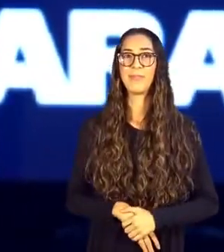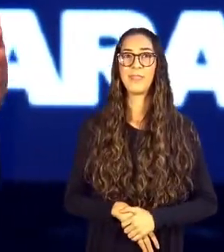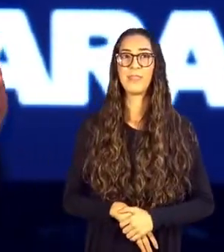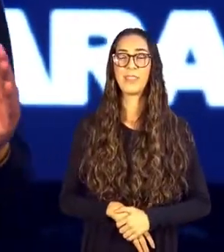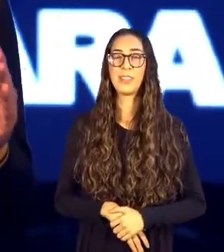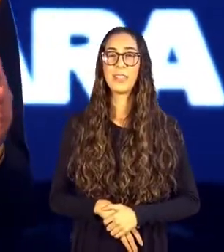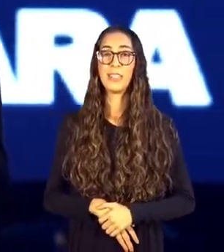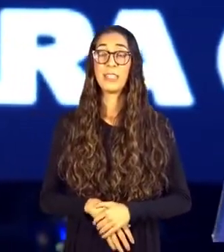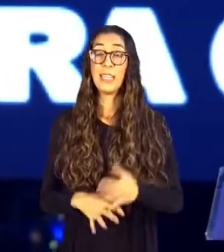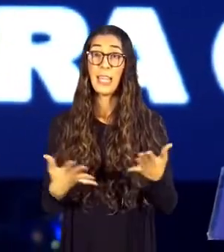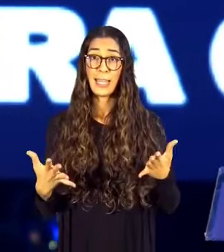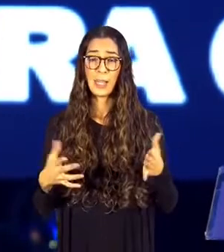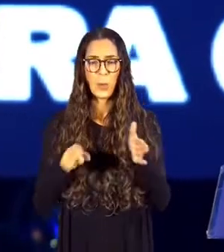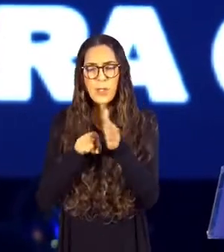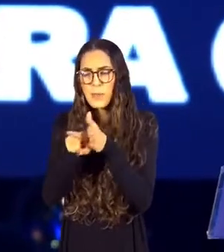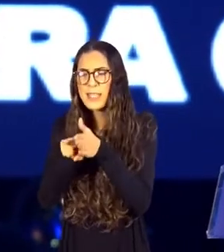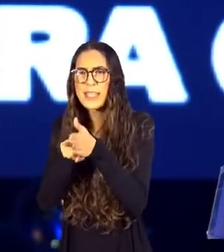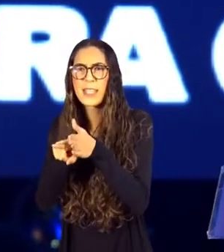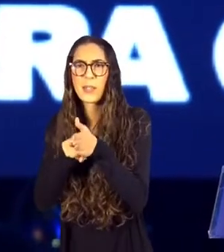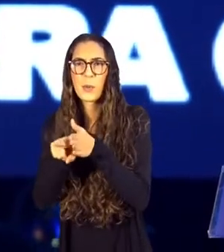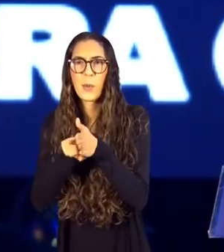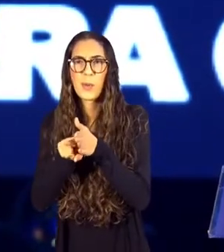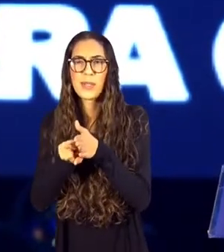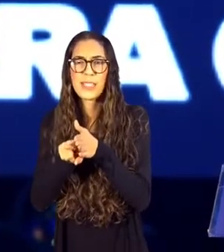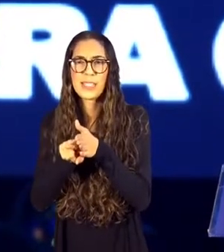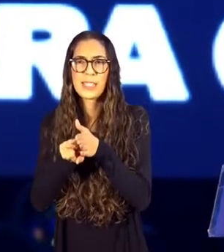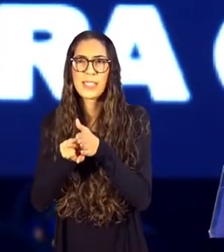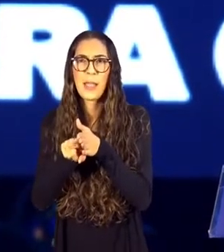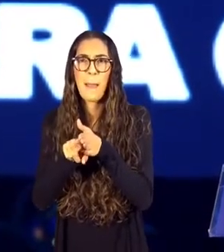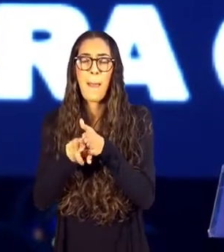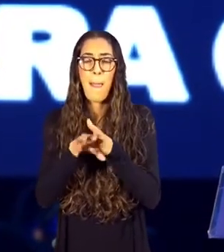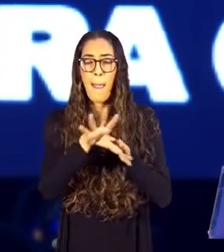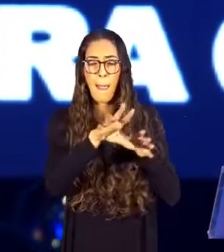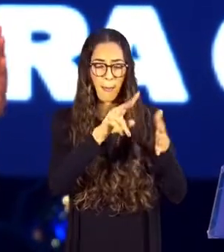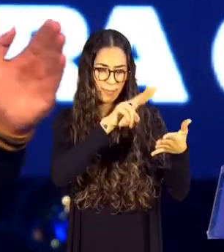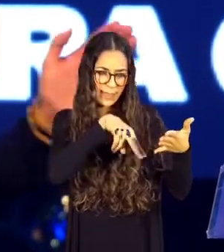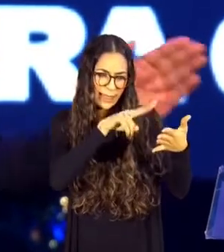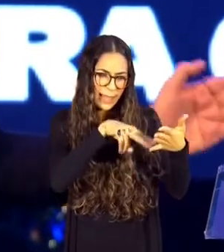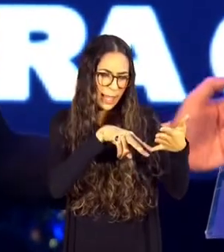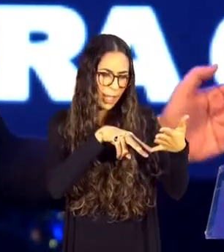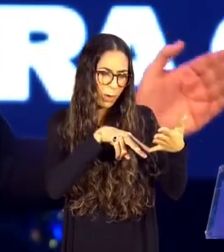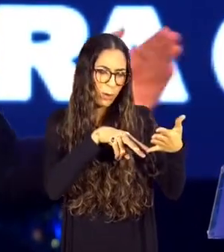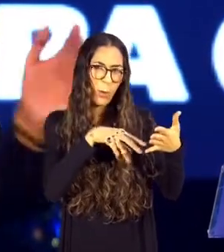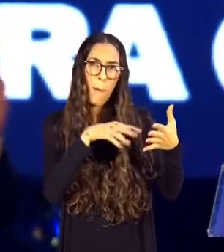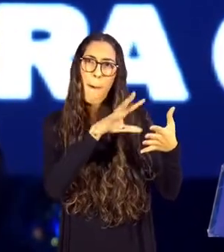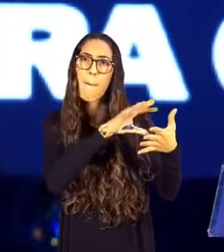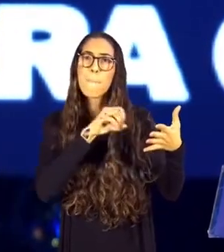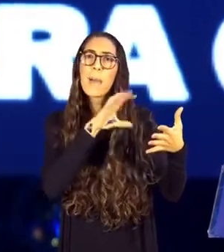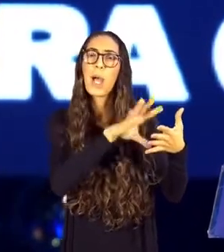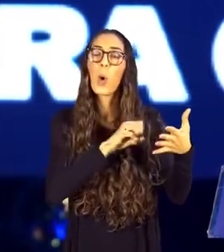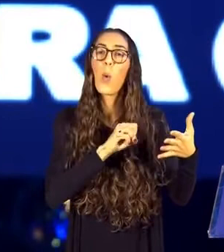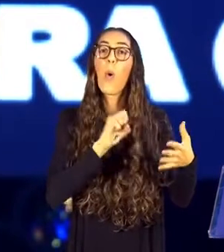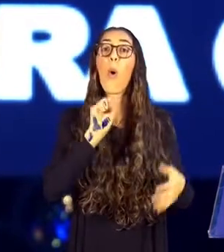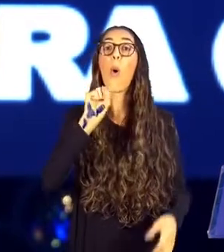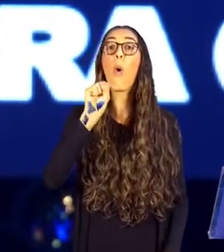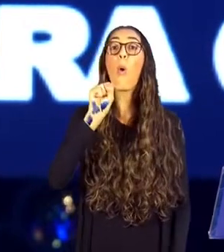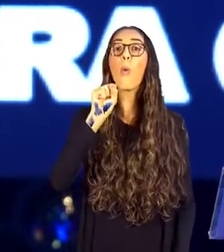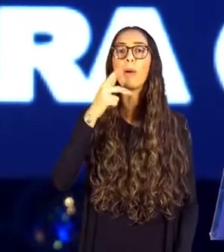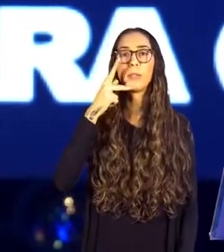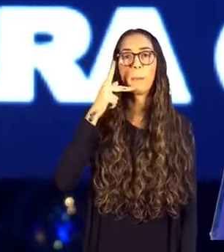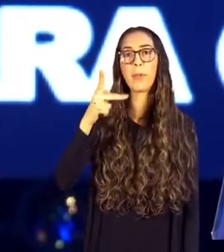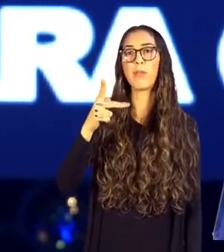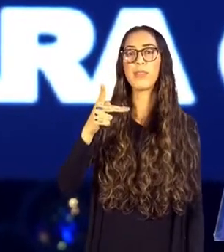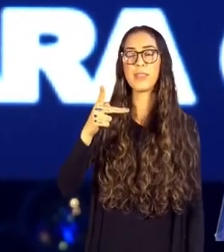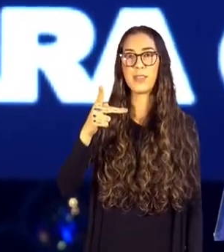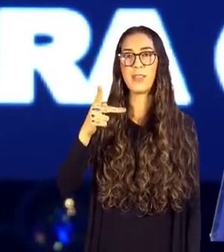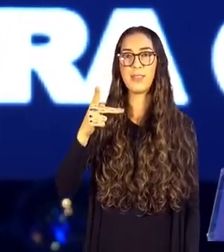profecias, ele só pegou 8. Qual a probabilidade de se cumprirem todas essas profecias na vida de